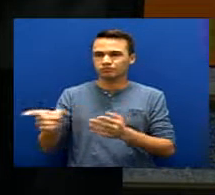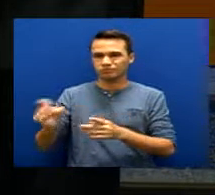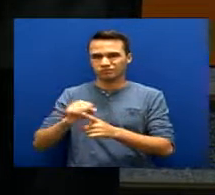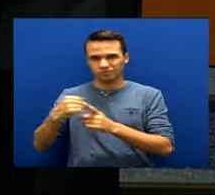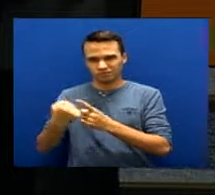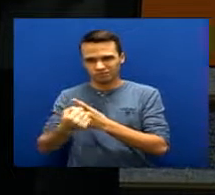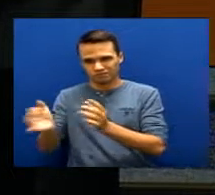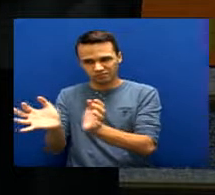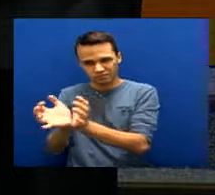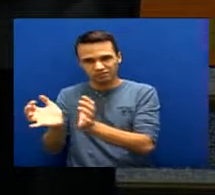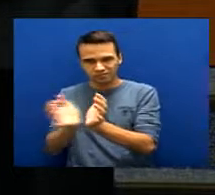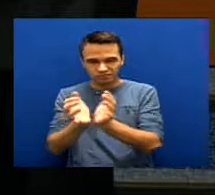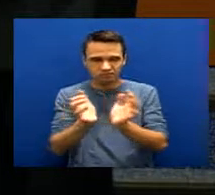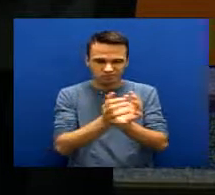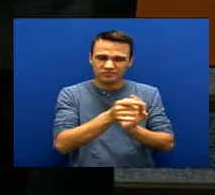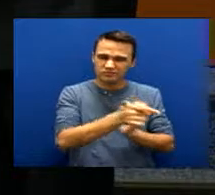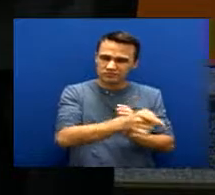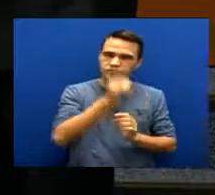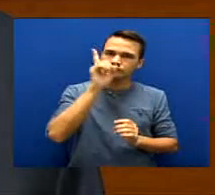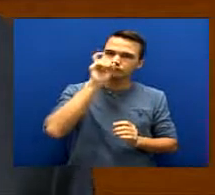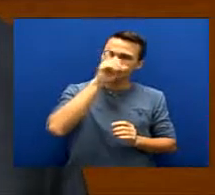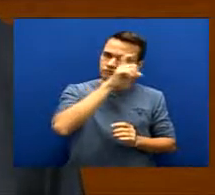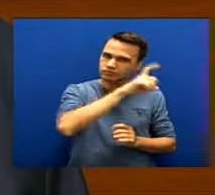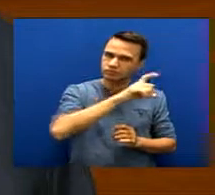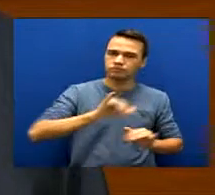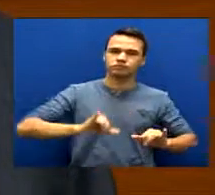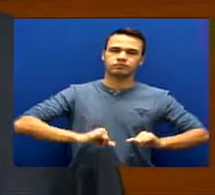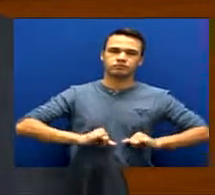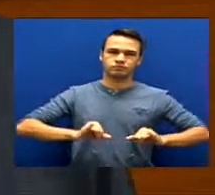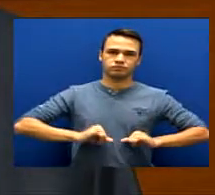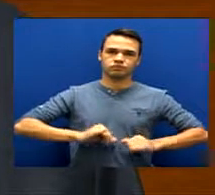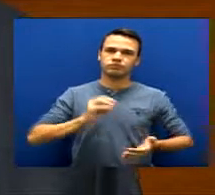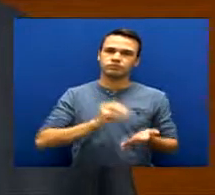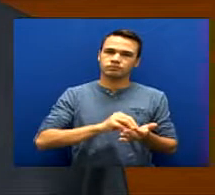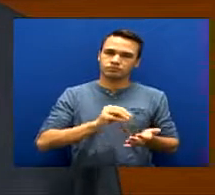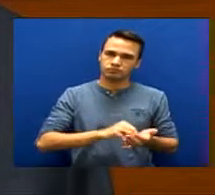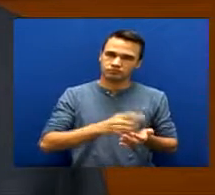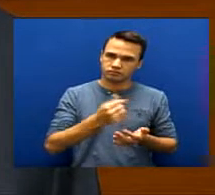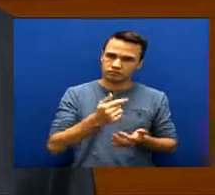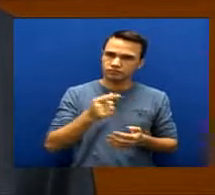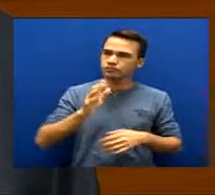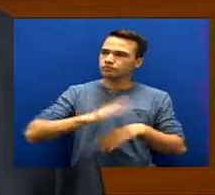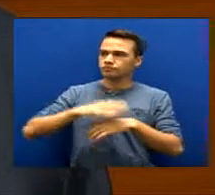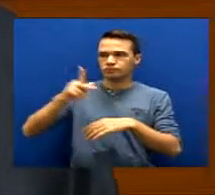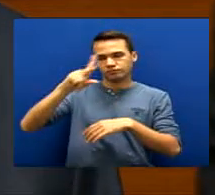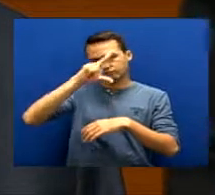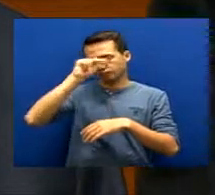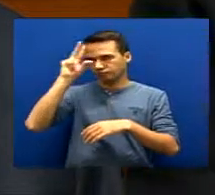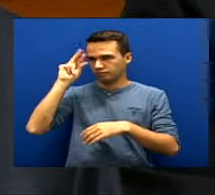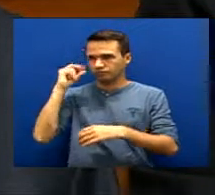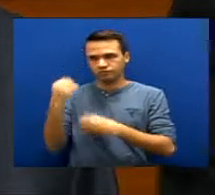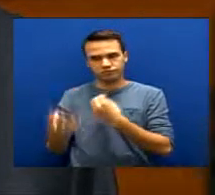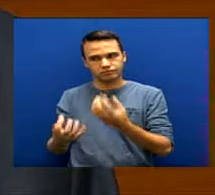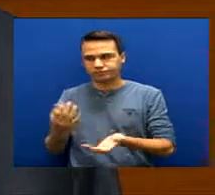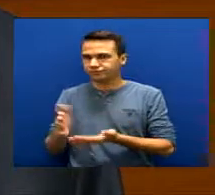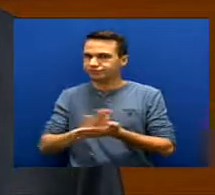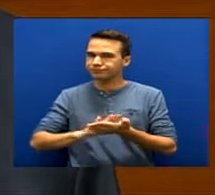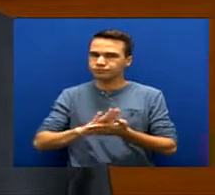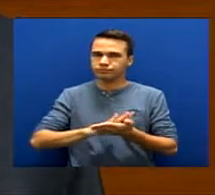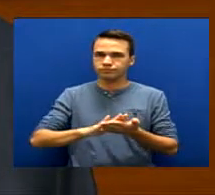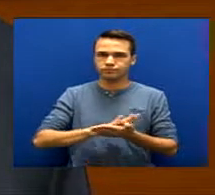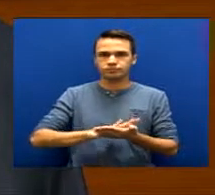que resulta em harmonia, que resulta em projeto de vida, não é?